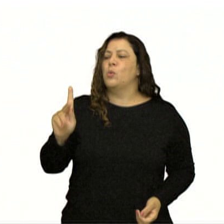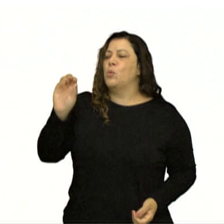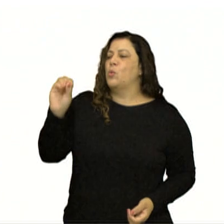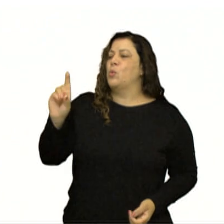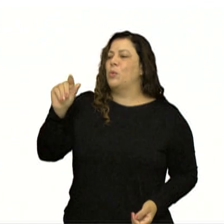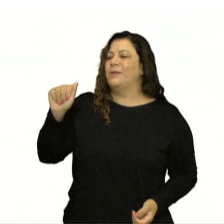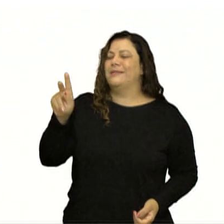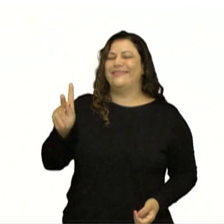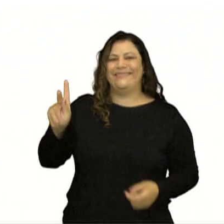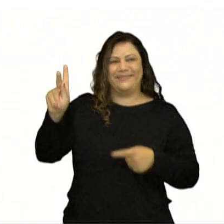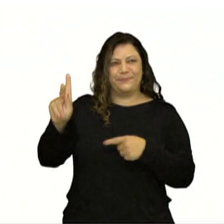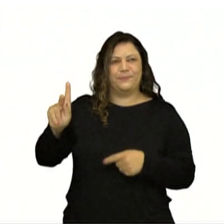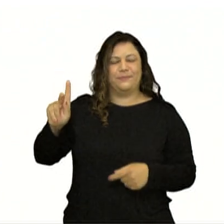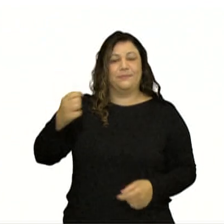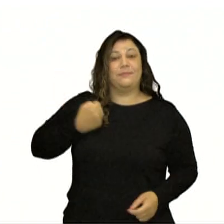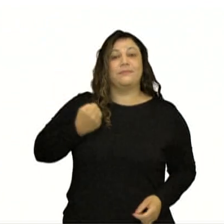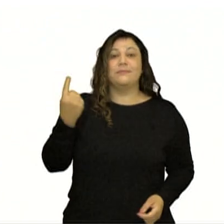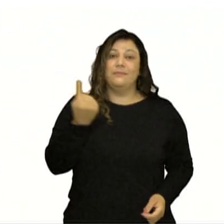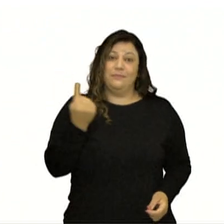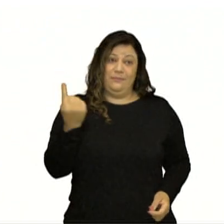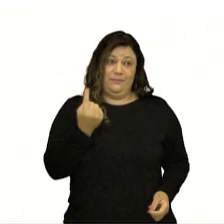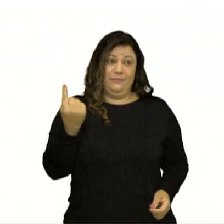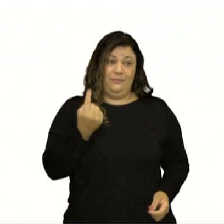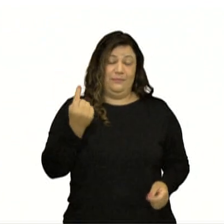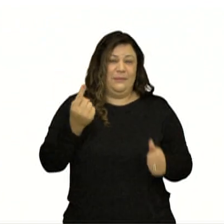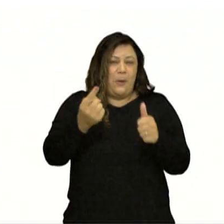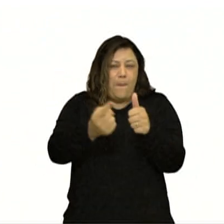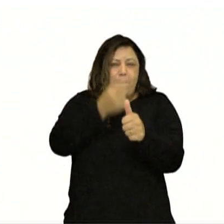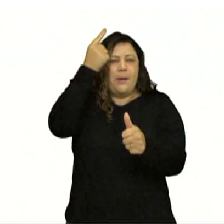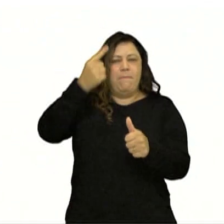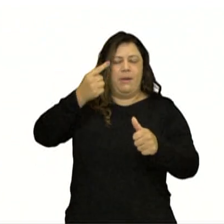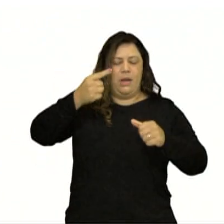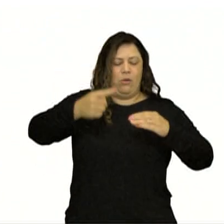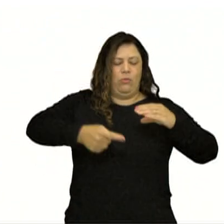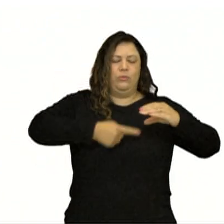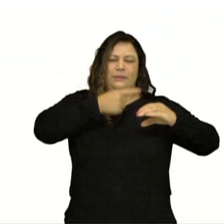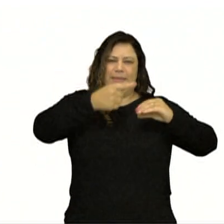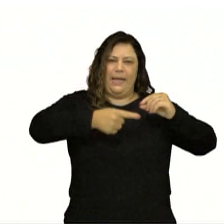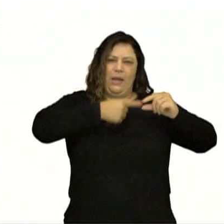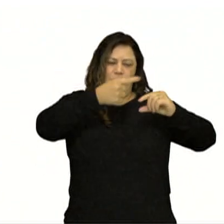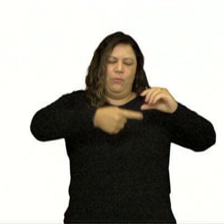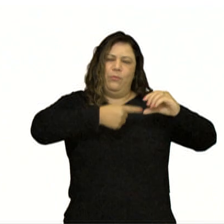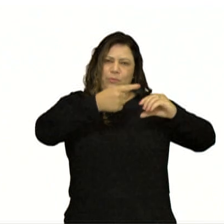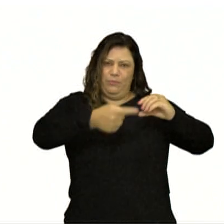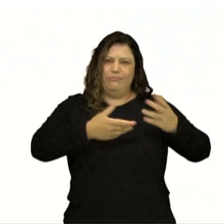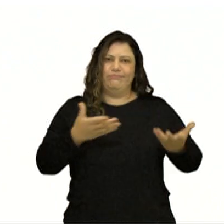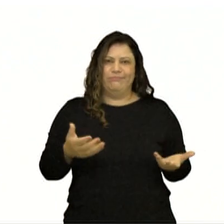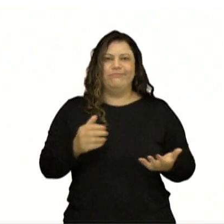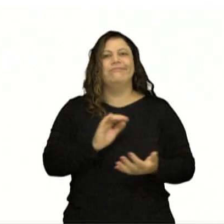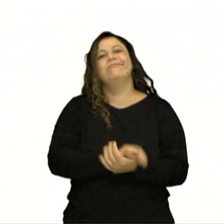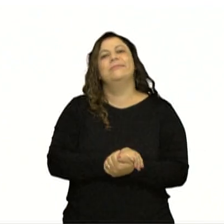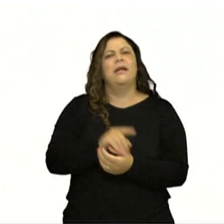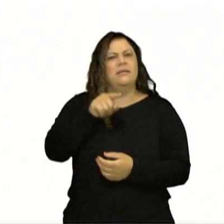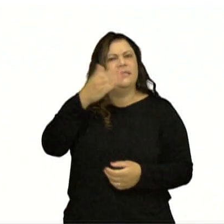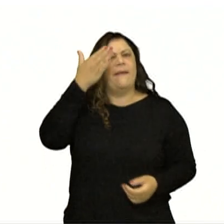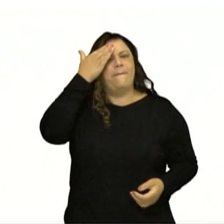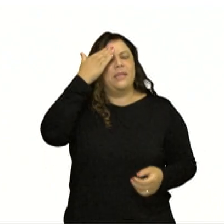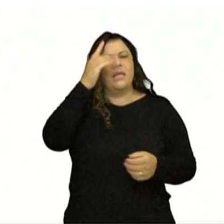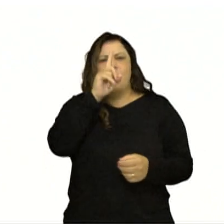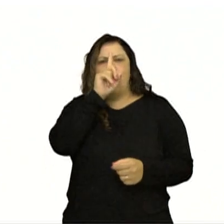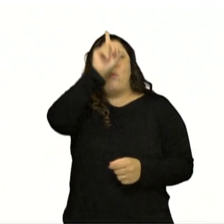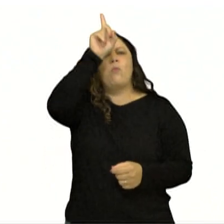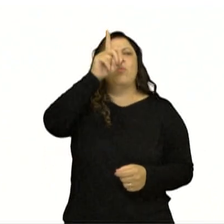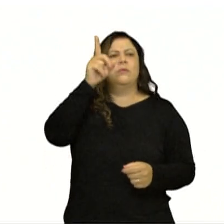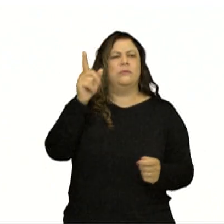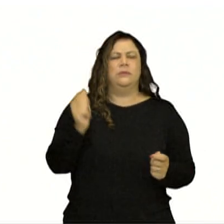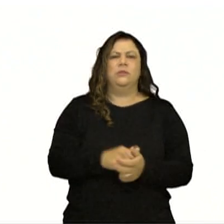primeira câmera a utilizar o filme de rolo destinado ao fotógrafo amador. Sabia que o inventor da Kodak